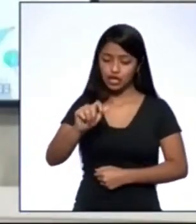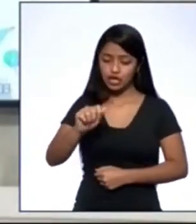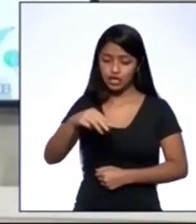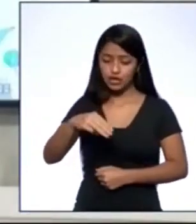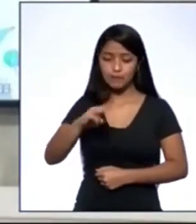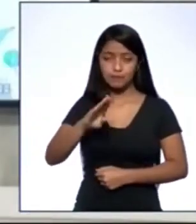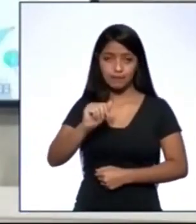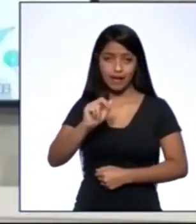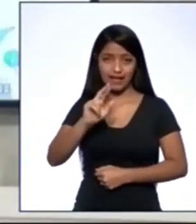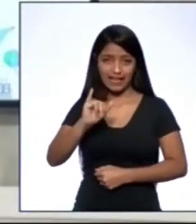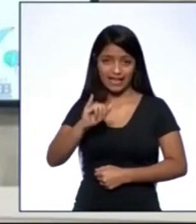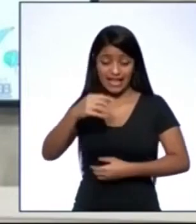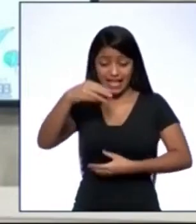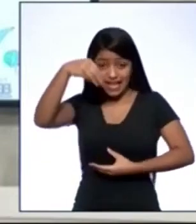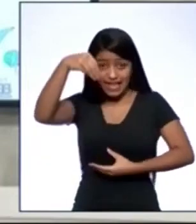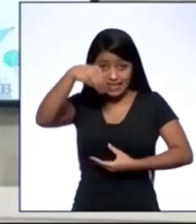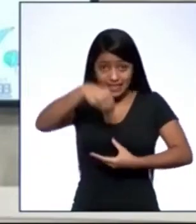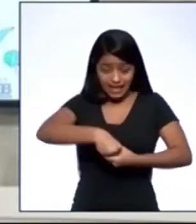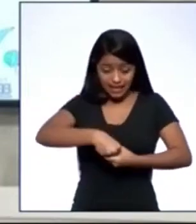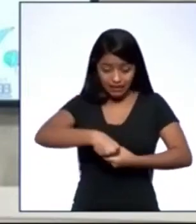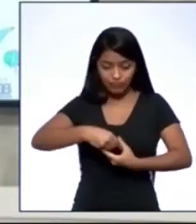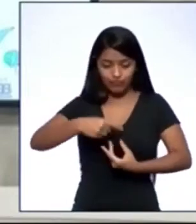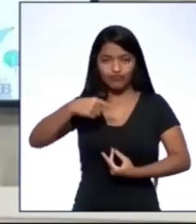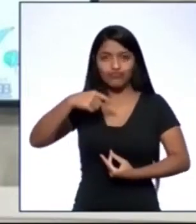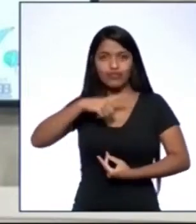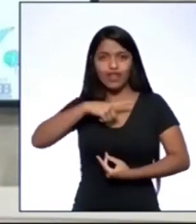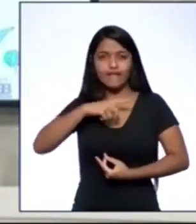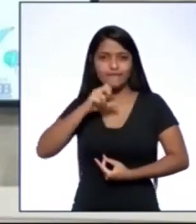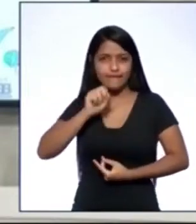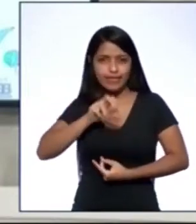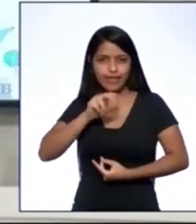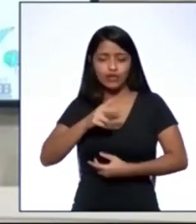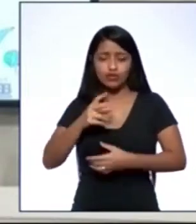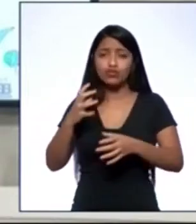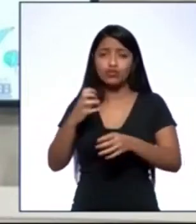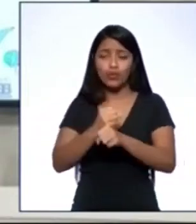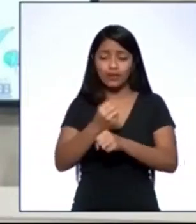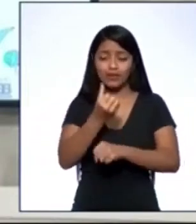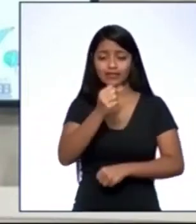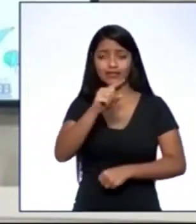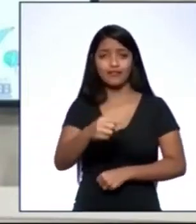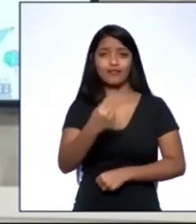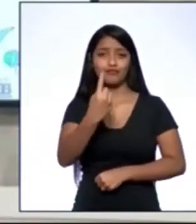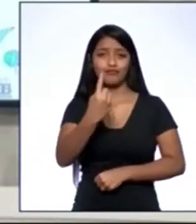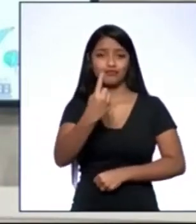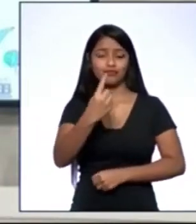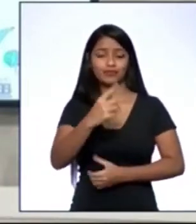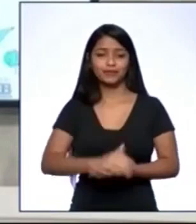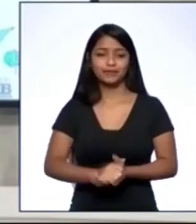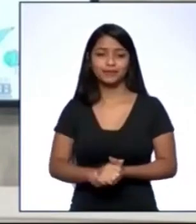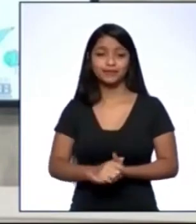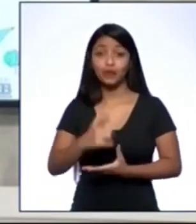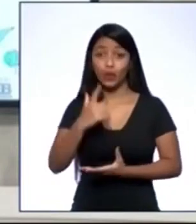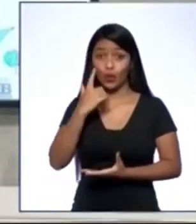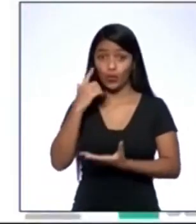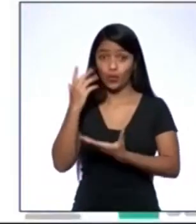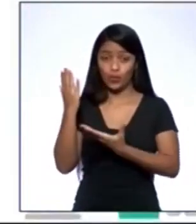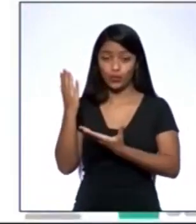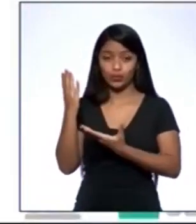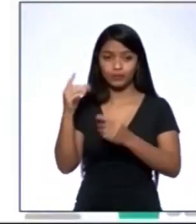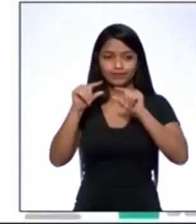Amigo, olha só, você chegou num caso de aparecer isso aqui, ó. Você está lidando com o